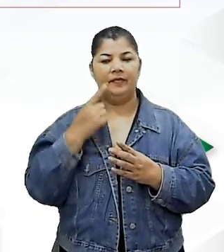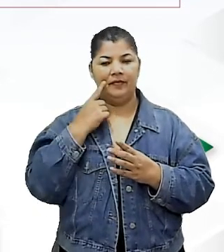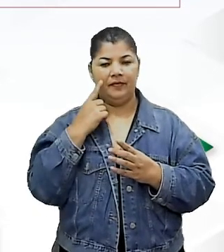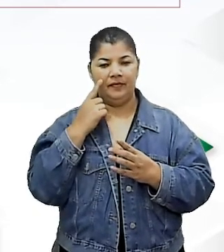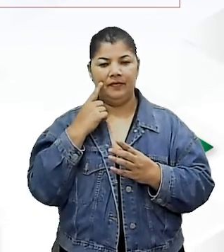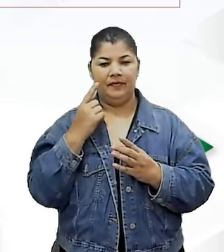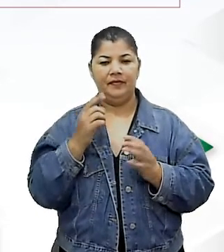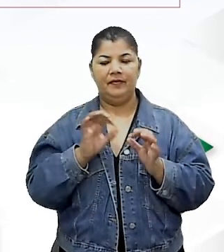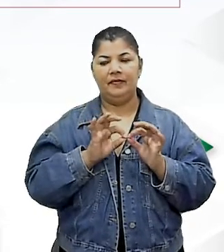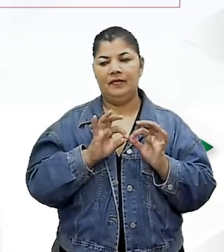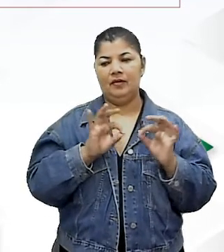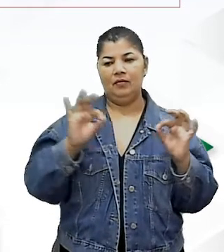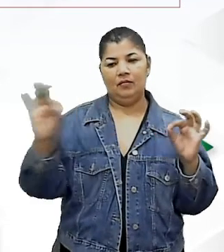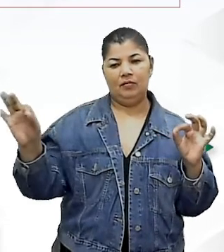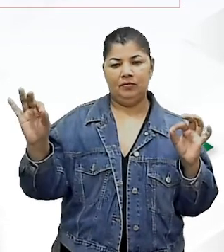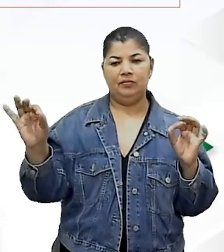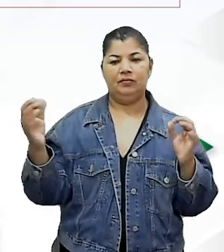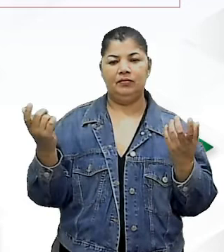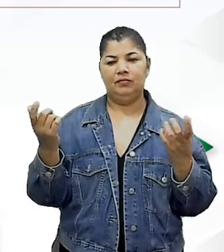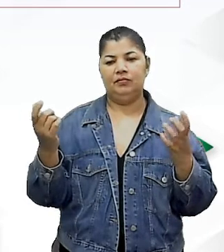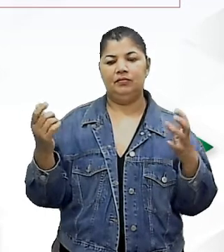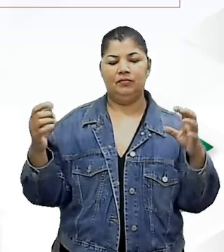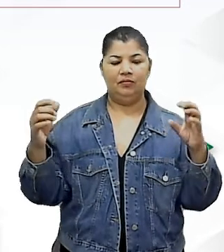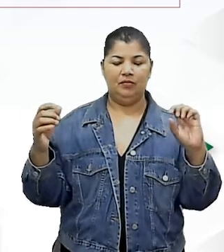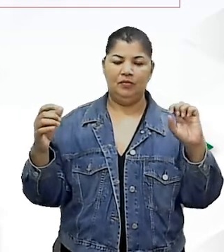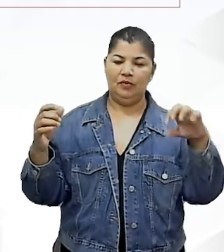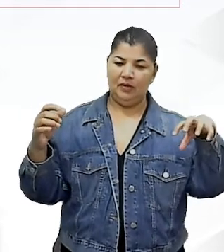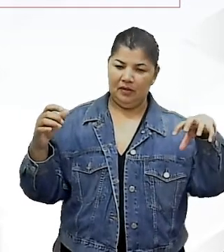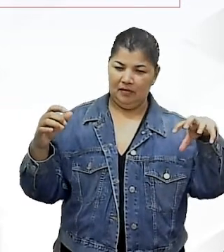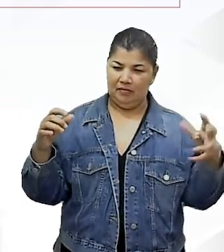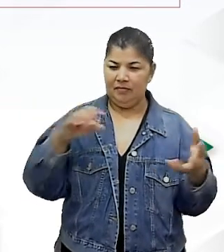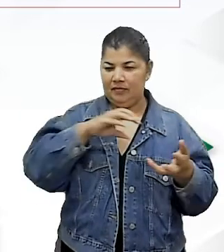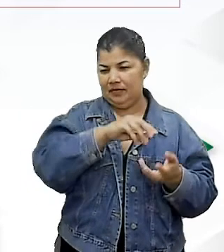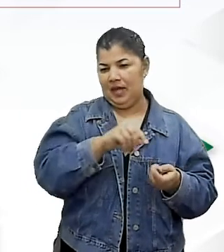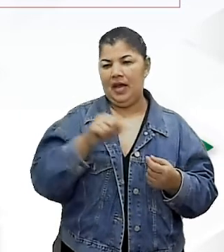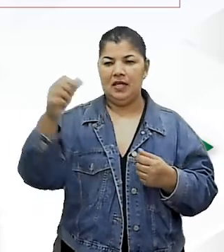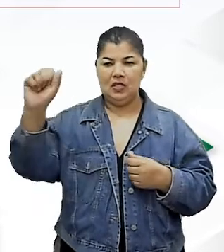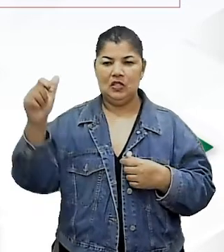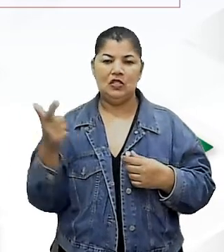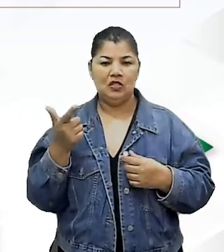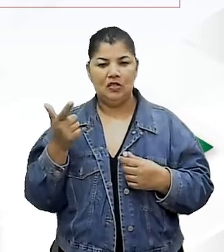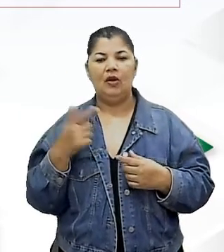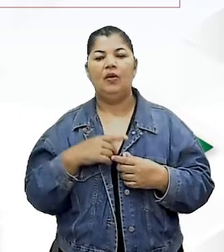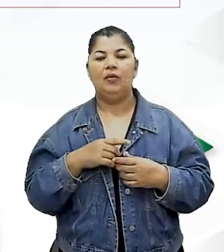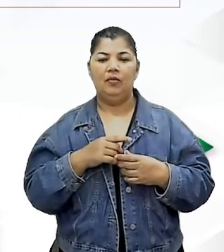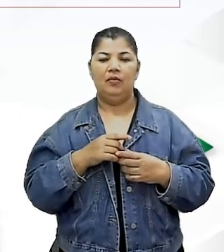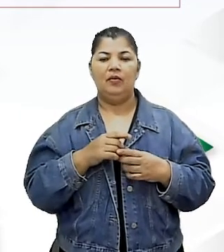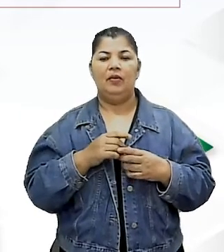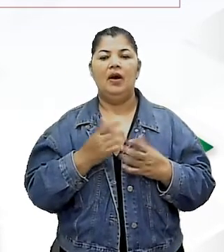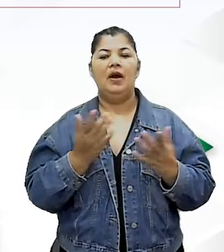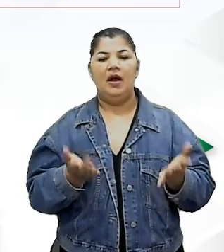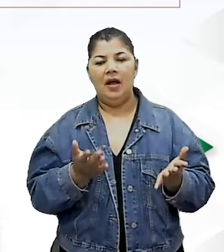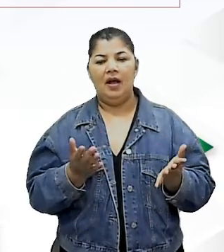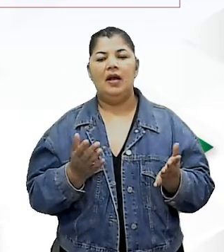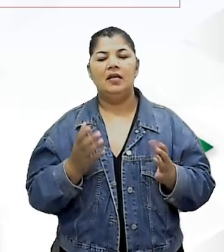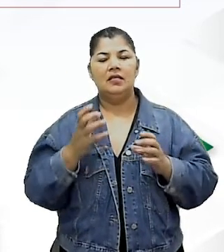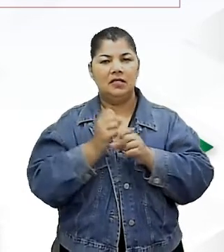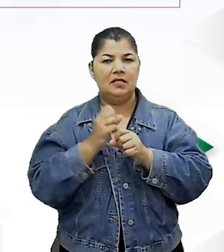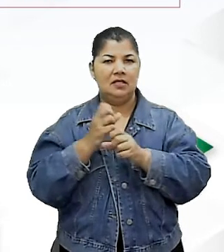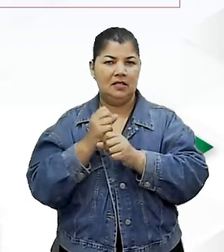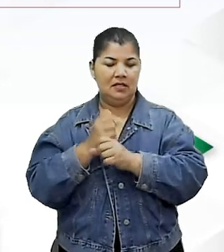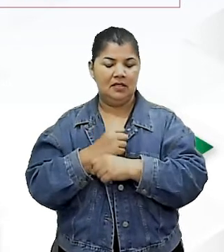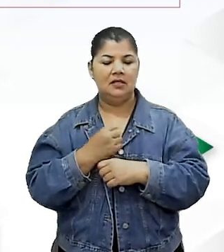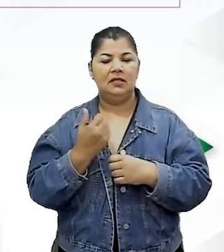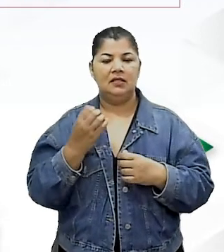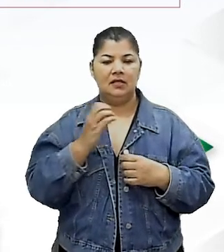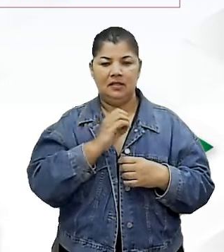essa distância aí tem que ser eliminado primeiro os zeros, não eliminados, né? Contabilizados os zeros. Eu tenho